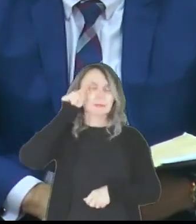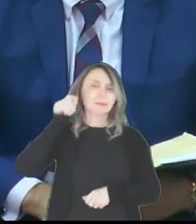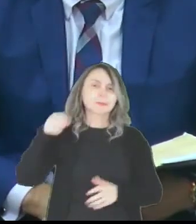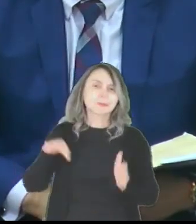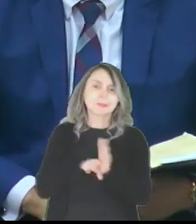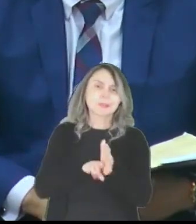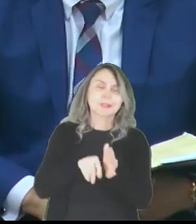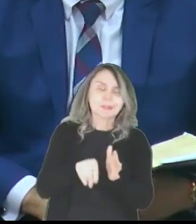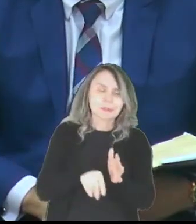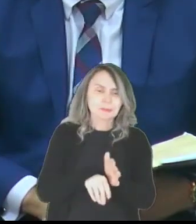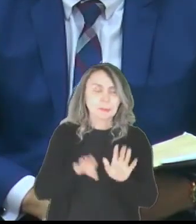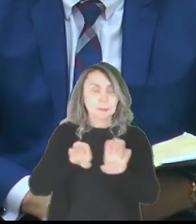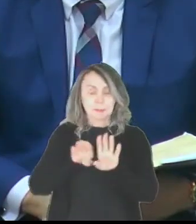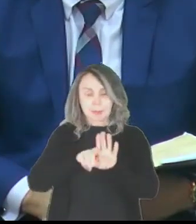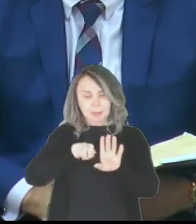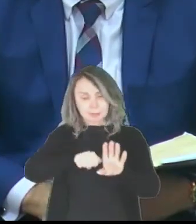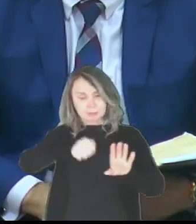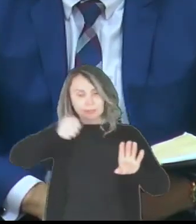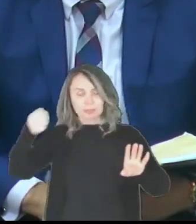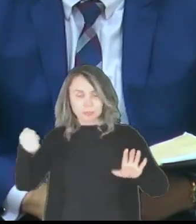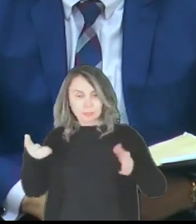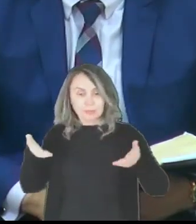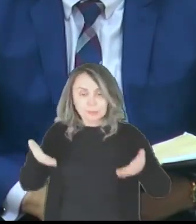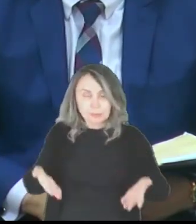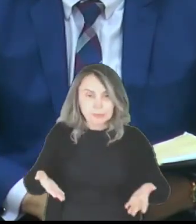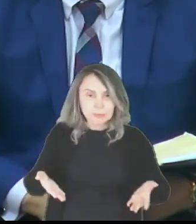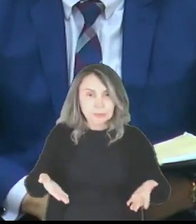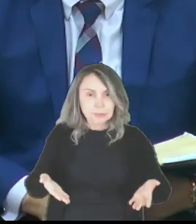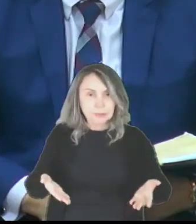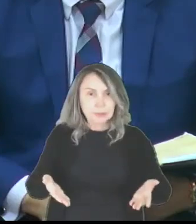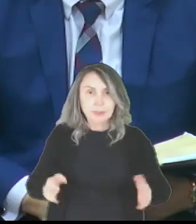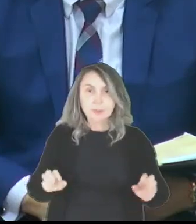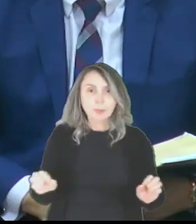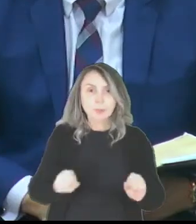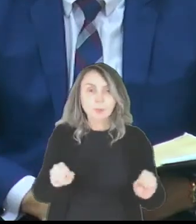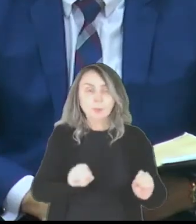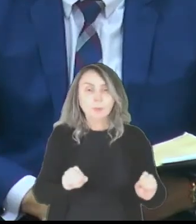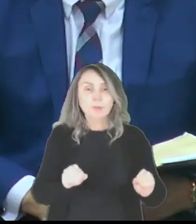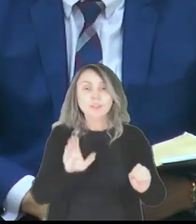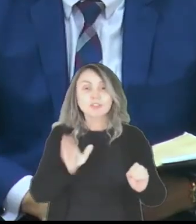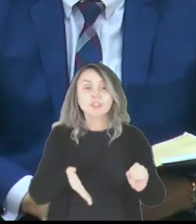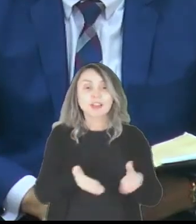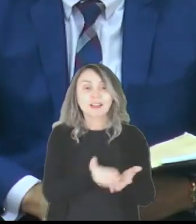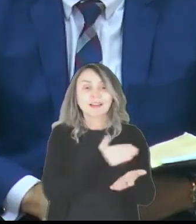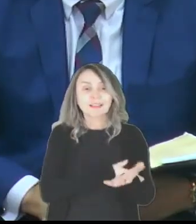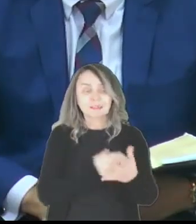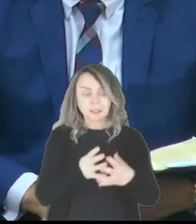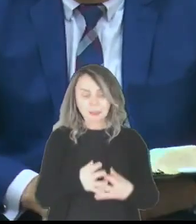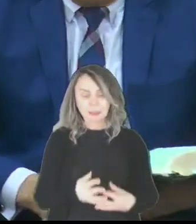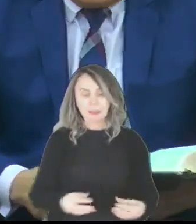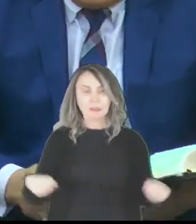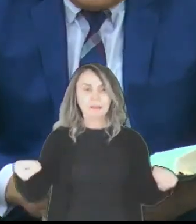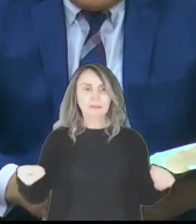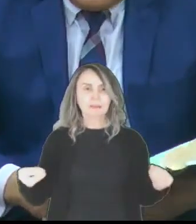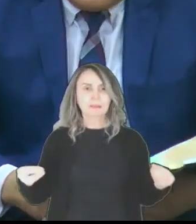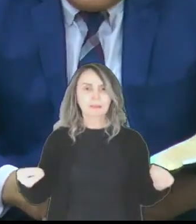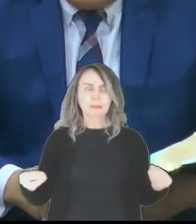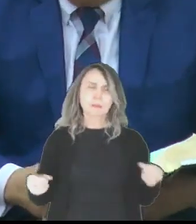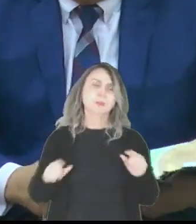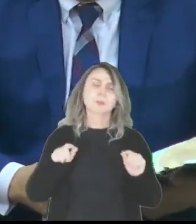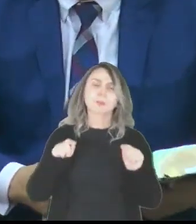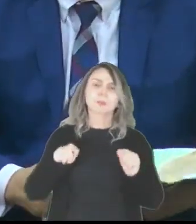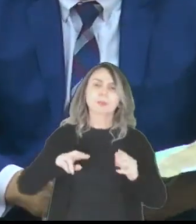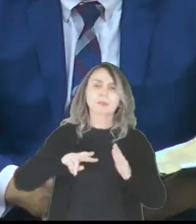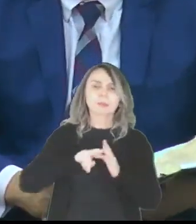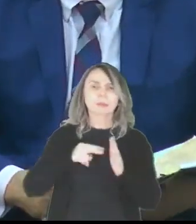acontecia? Que abrisse a porta para pegar o maná, não tinha mais. Aleluia. Pastor, o que é que isso